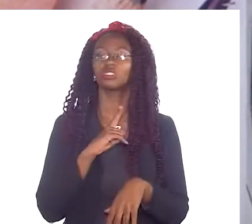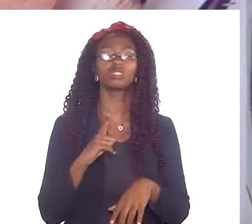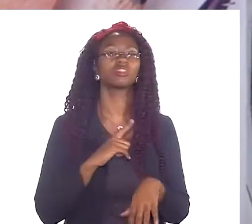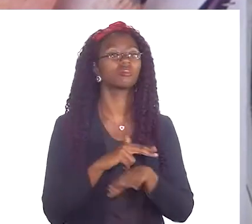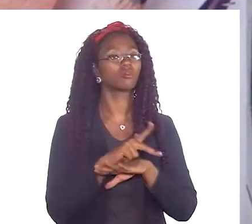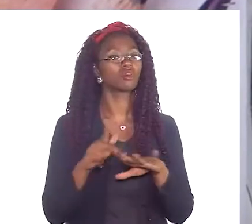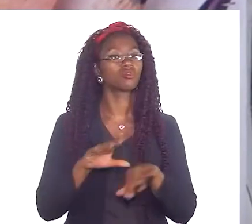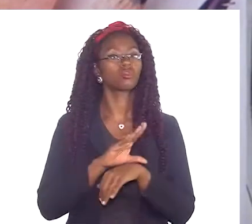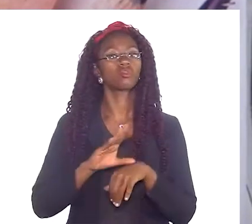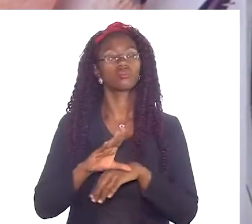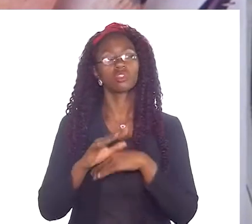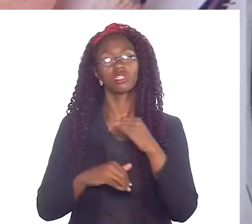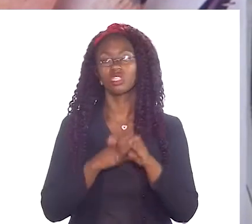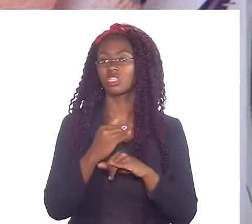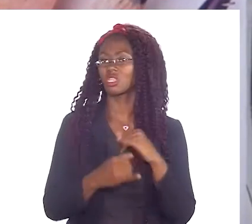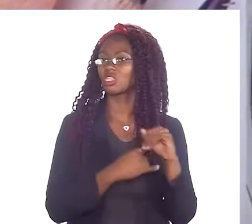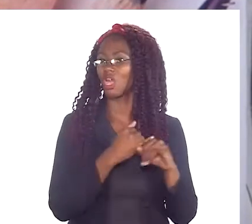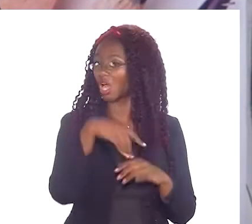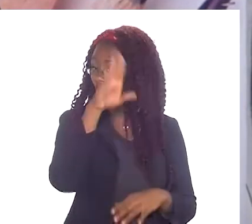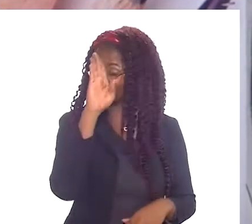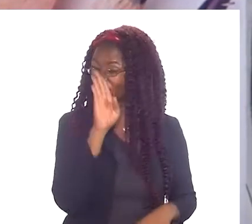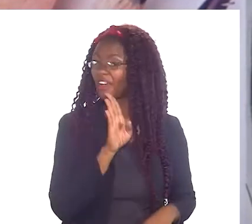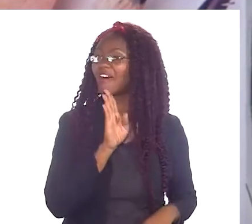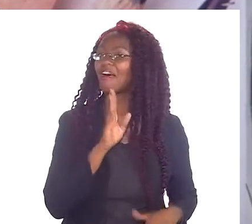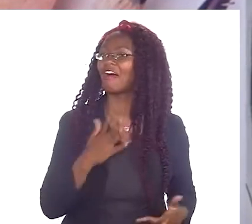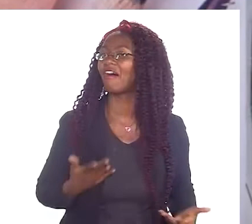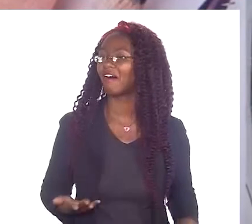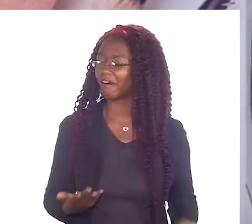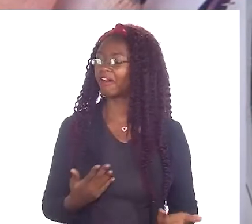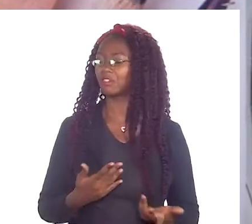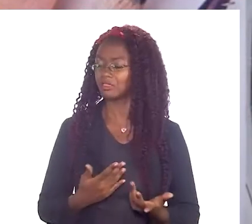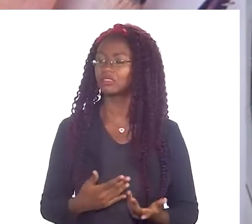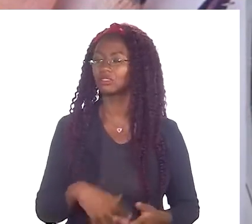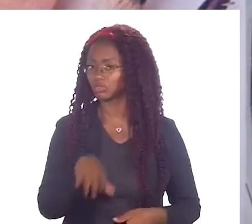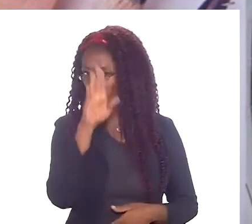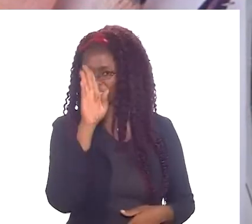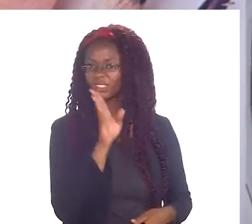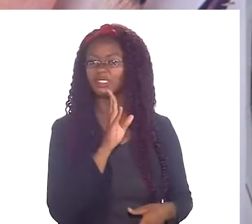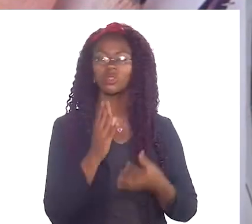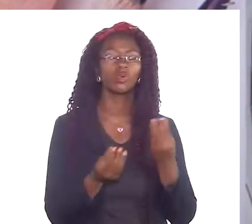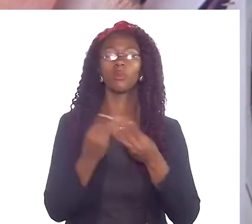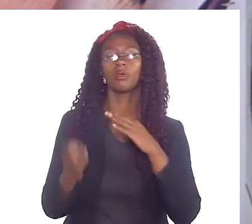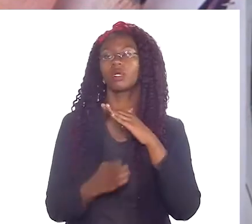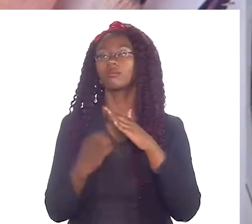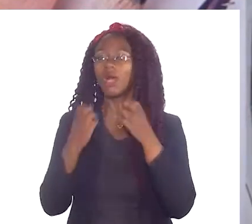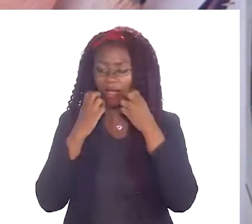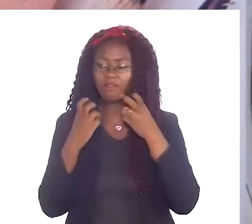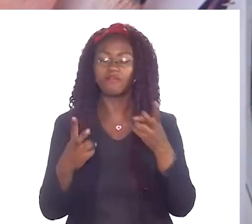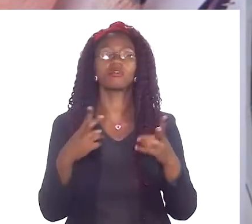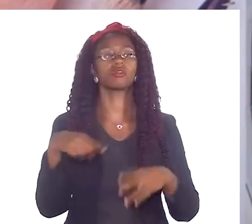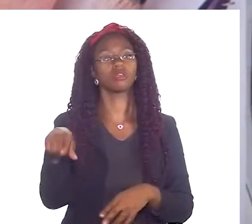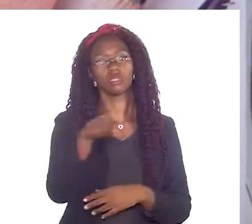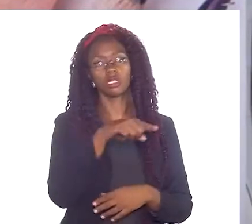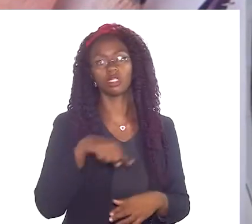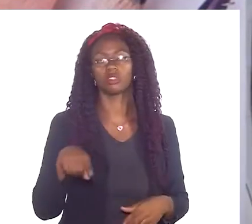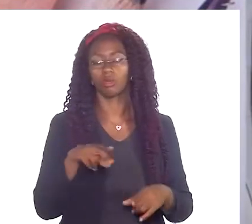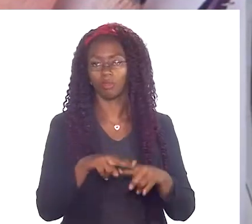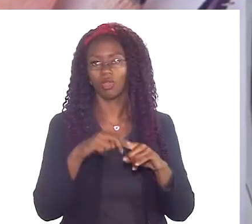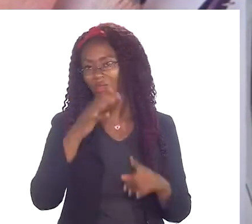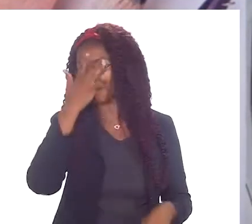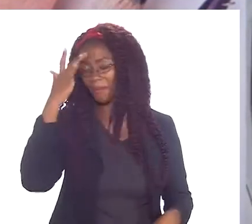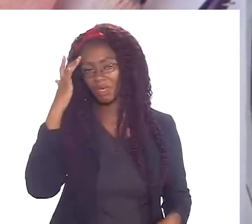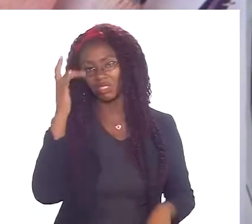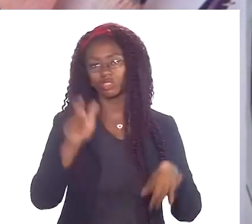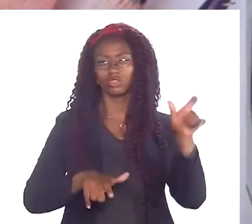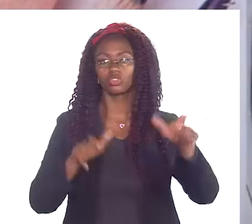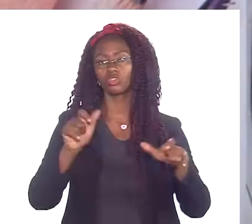tem muito curso, né, pela internet, muito curso de graça, muito curso gratuito. Como as empresas veem isso? Uma pessoa que